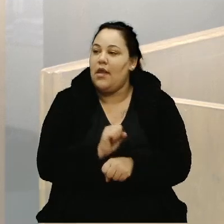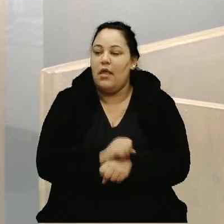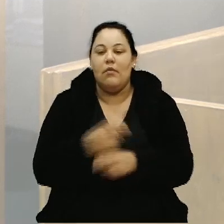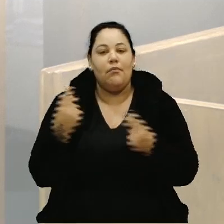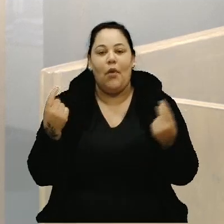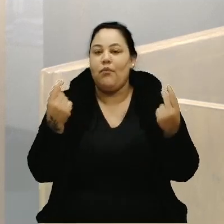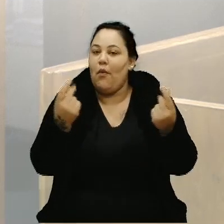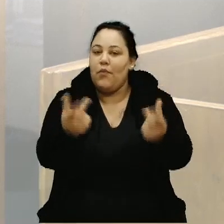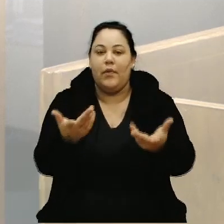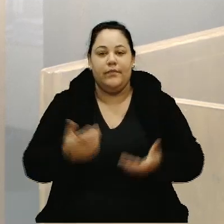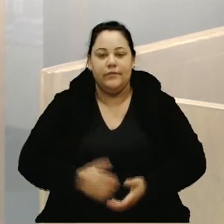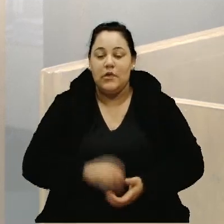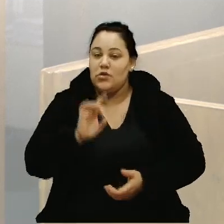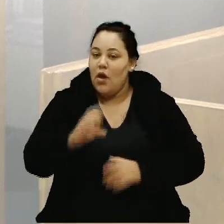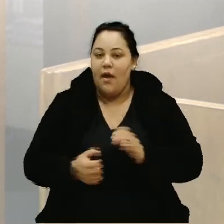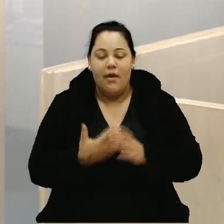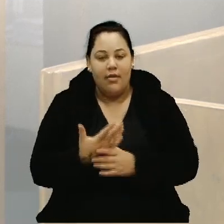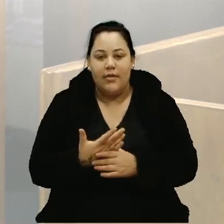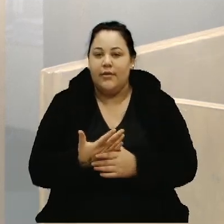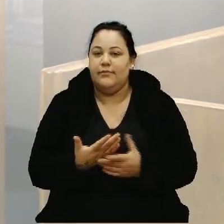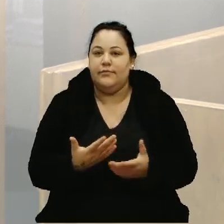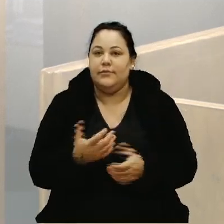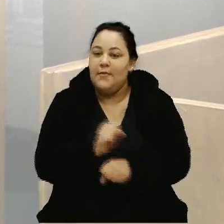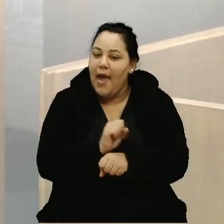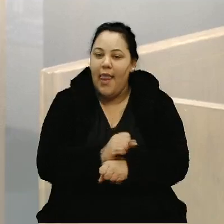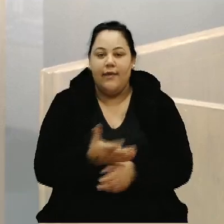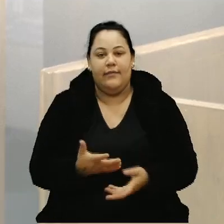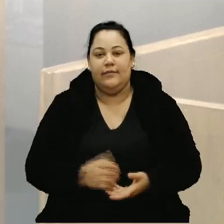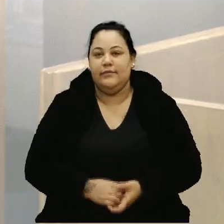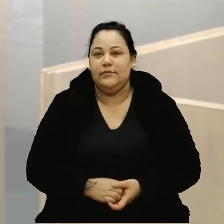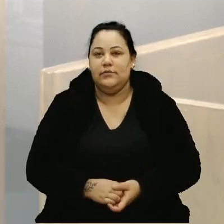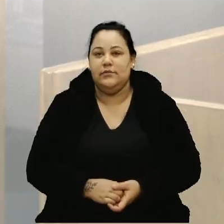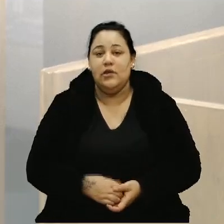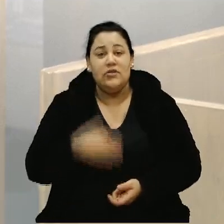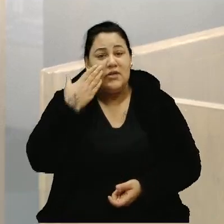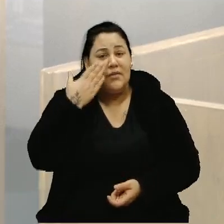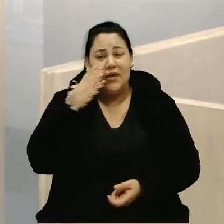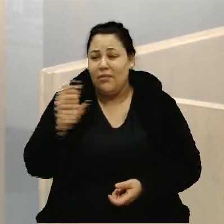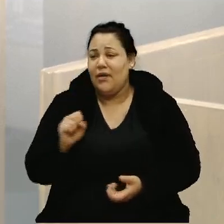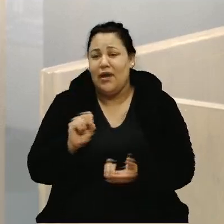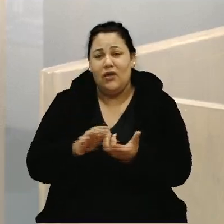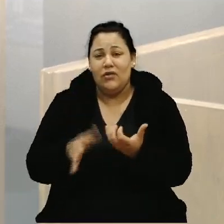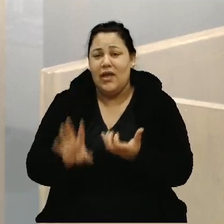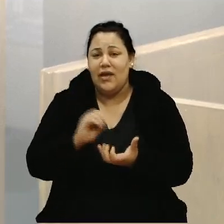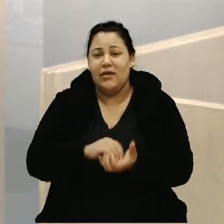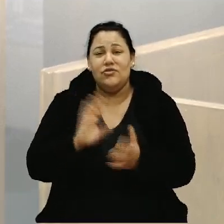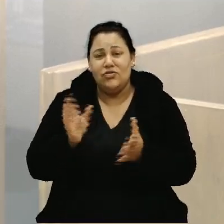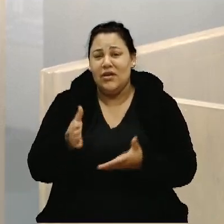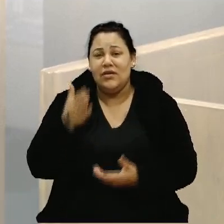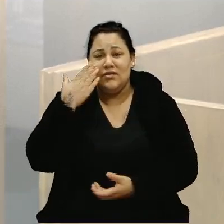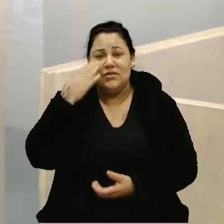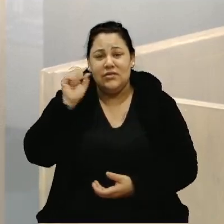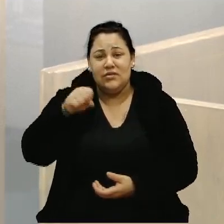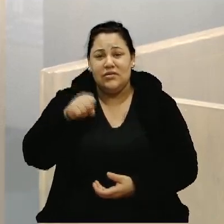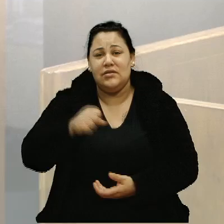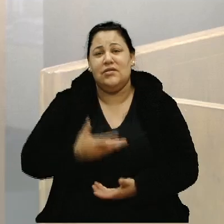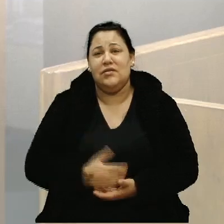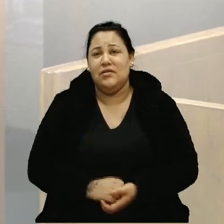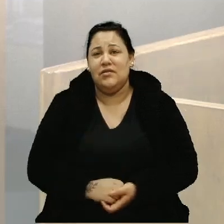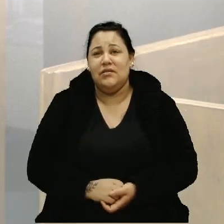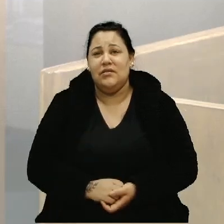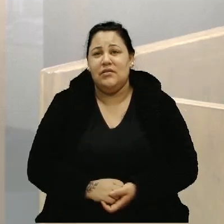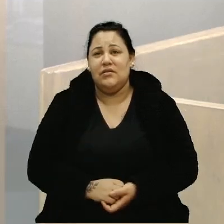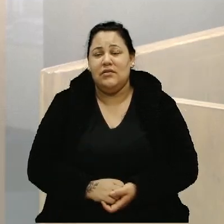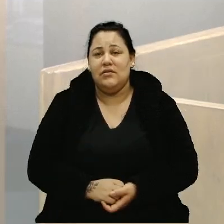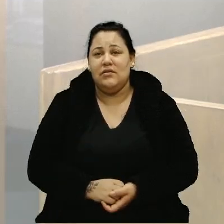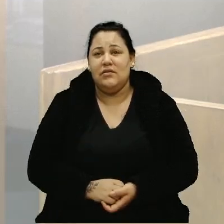Tá? Só cria expectativa. Nós sabíamos que ia ser a Codeca, sim, já tinha sido anunciado lá no primeiro vídeo. Não, mas agora